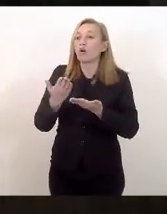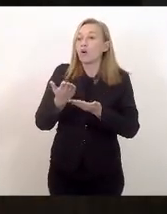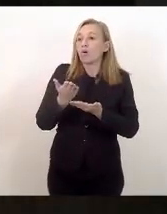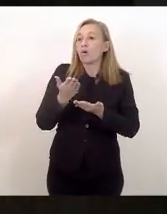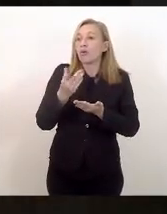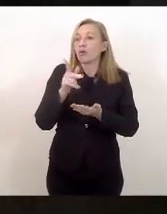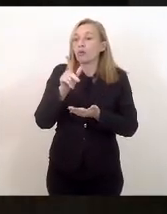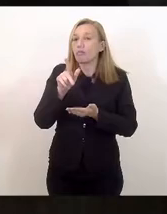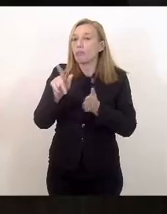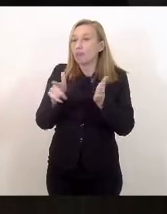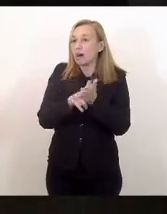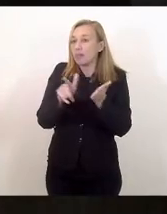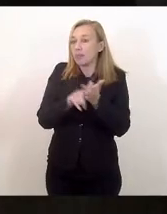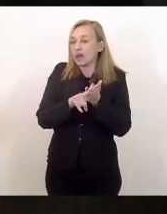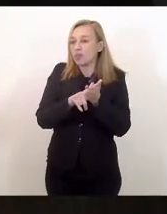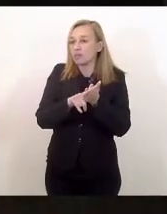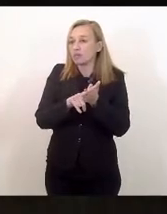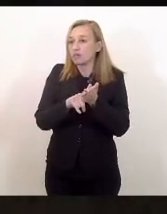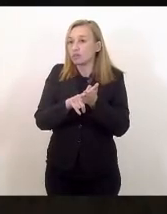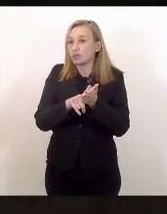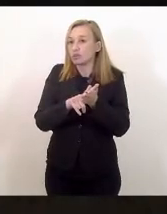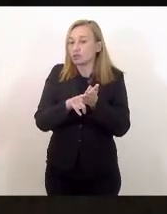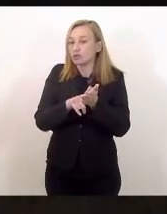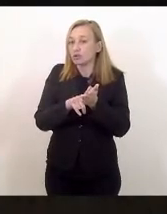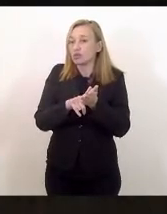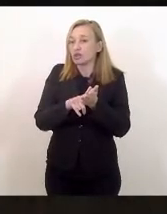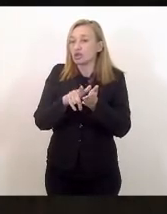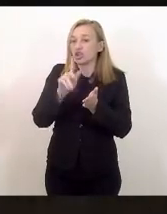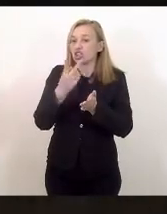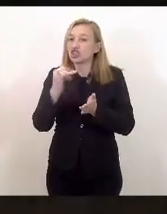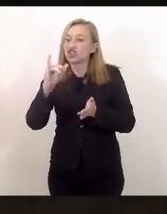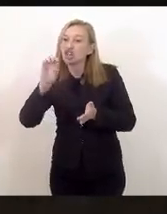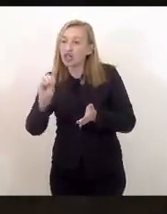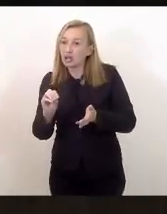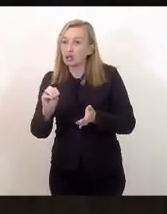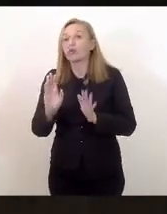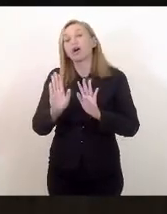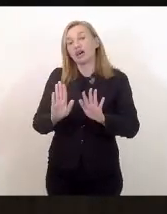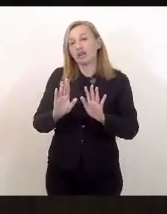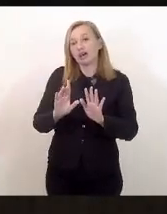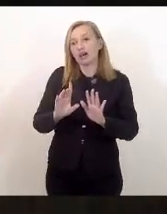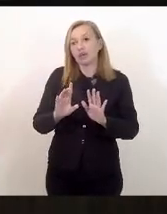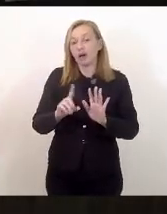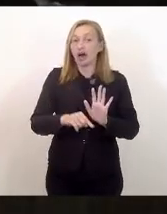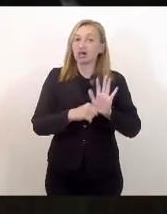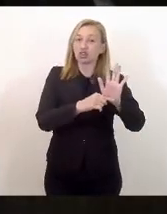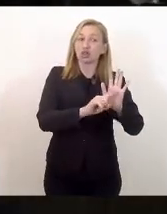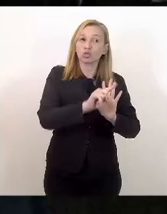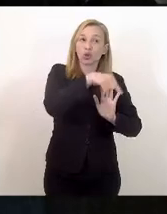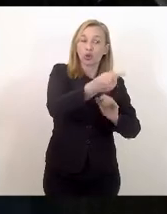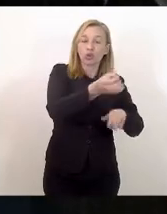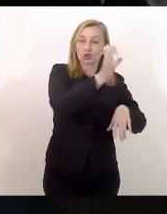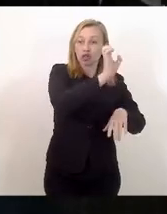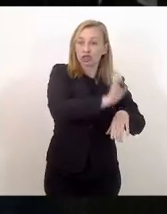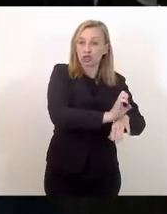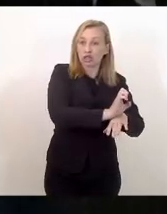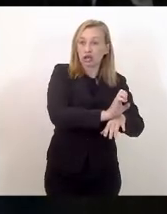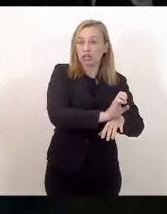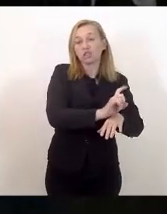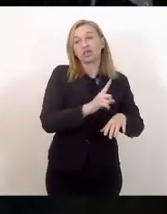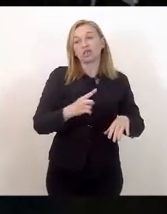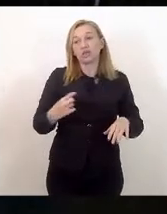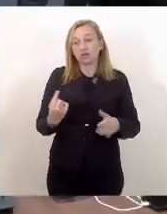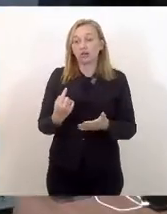sim, é uma discussão mais ampla. Aí vai acabar beneficiando outros estados e o estado vai perder a